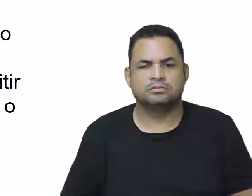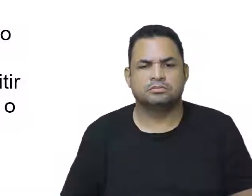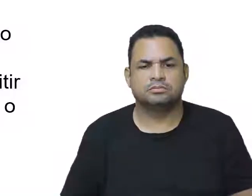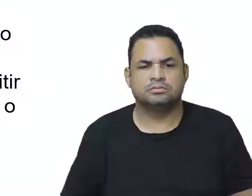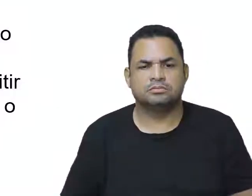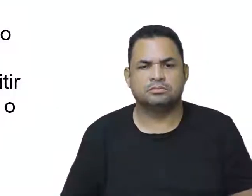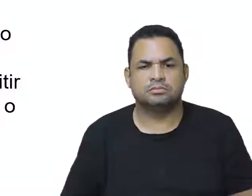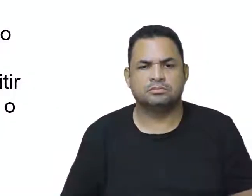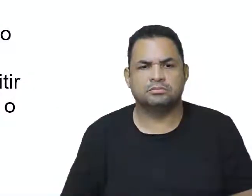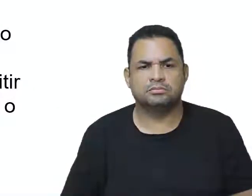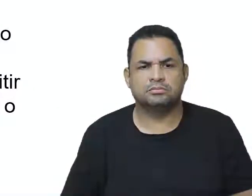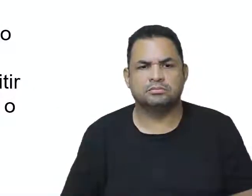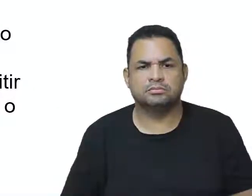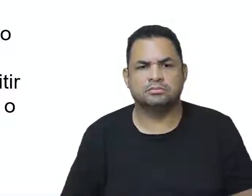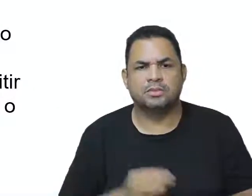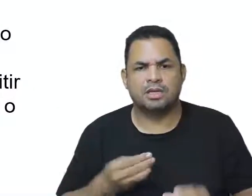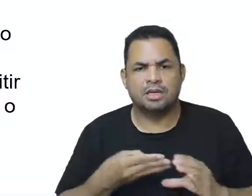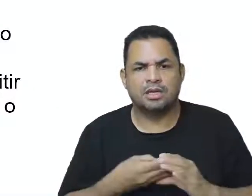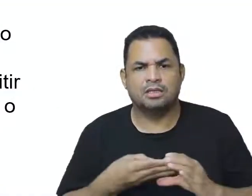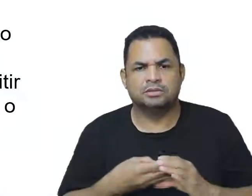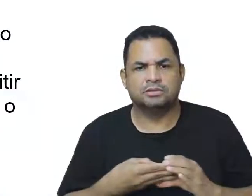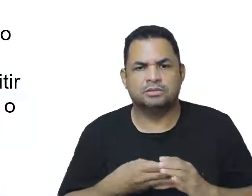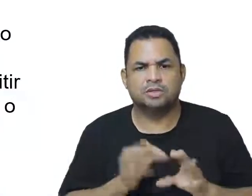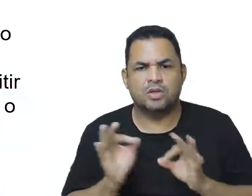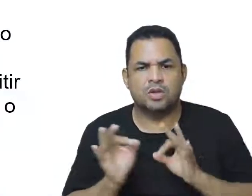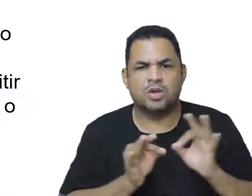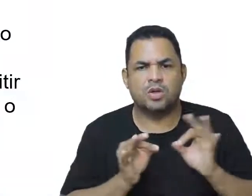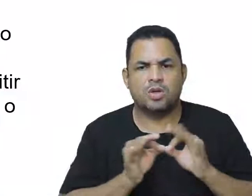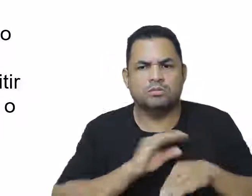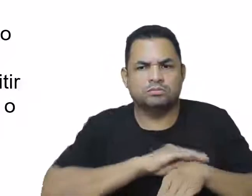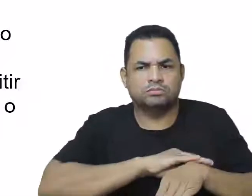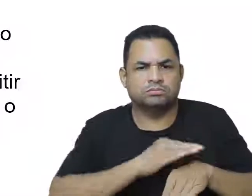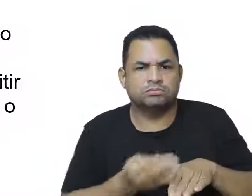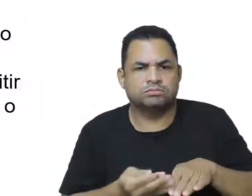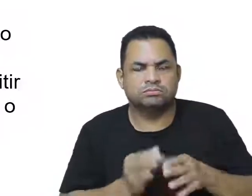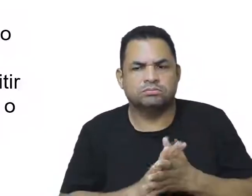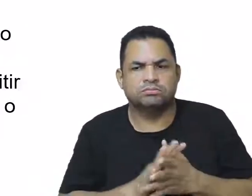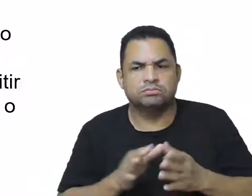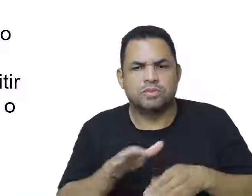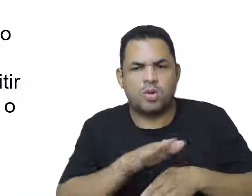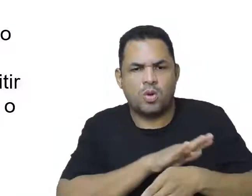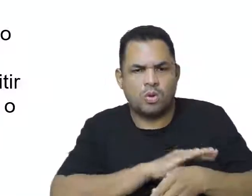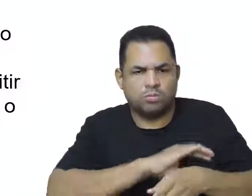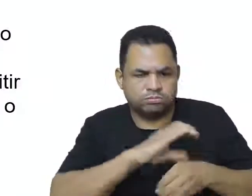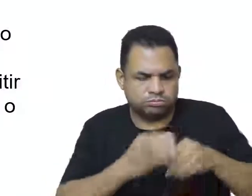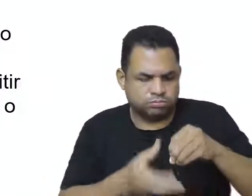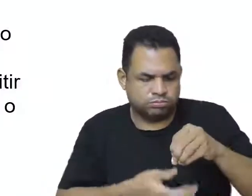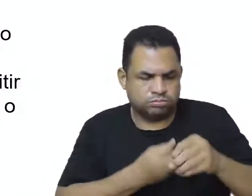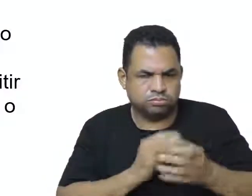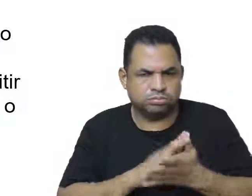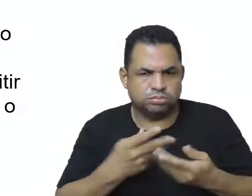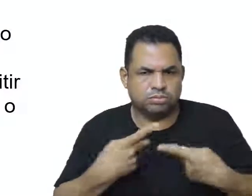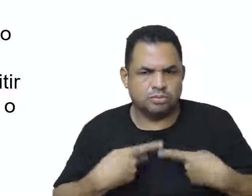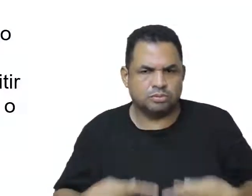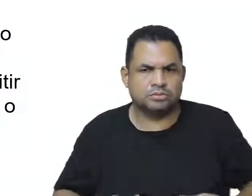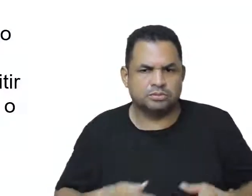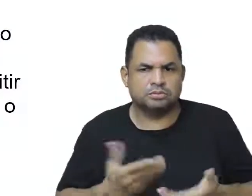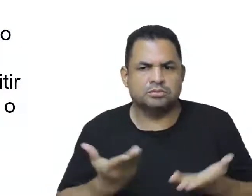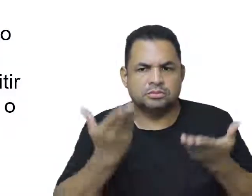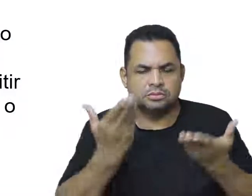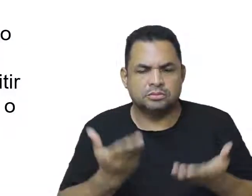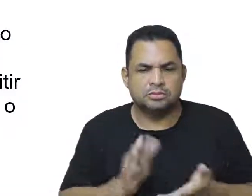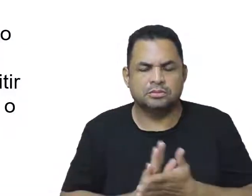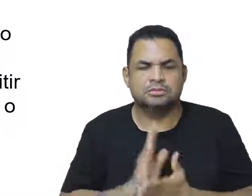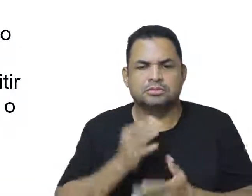As células formam camadas que revestirão tanto a superfície do corpo como órgãos e a cavidade interna. Beleza, isso aí eu já tinha